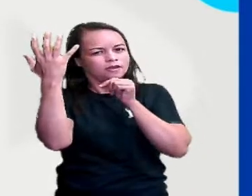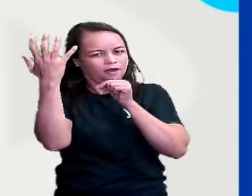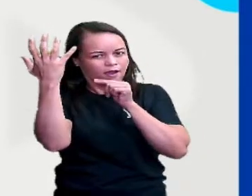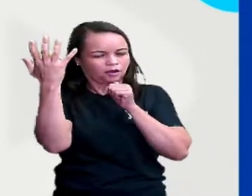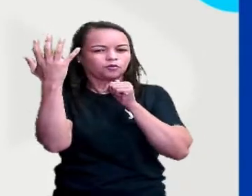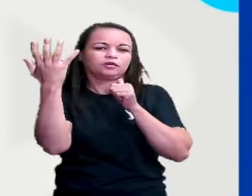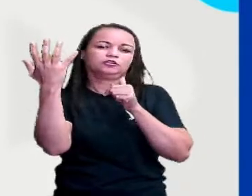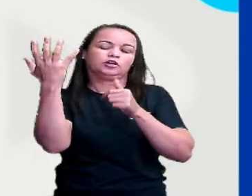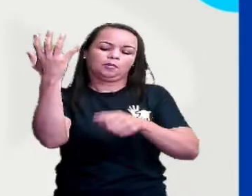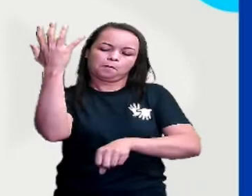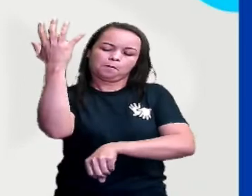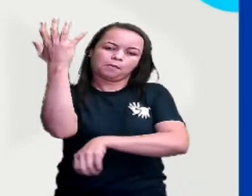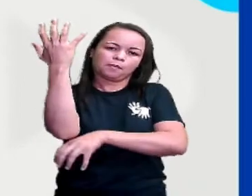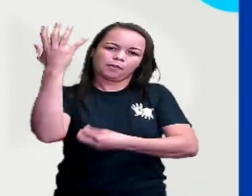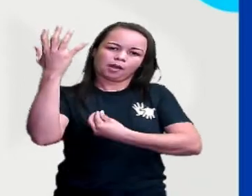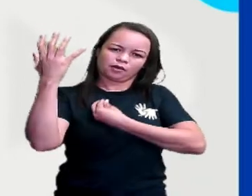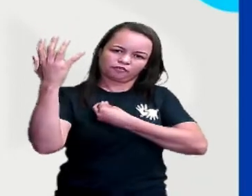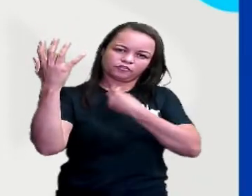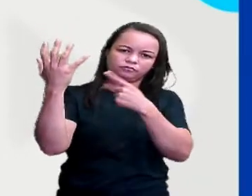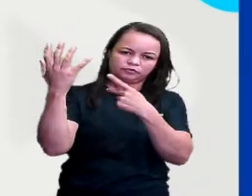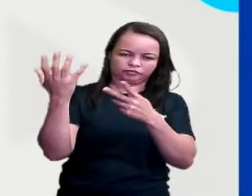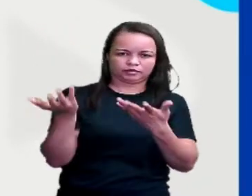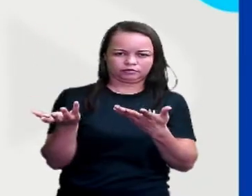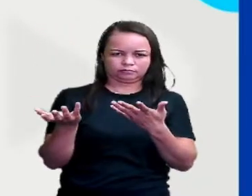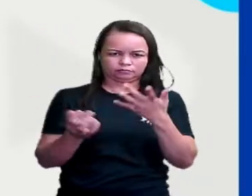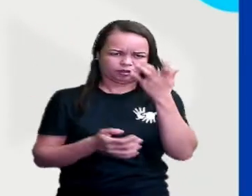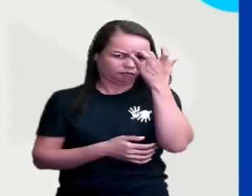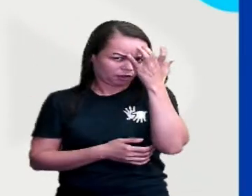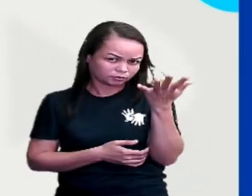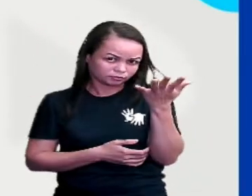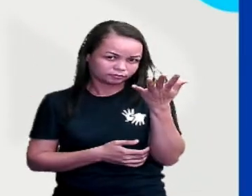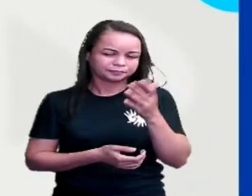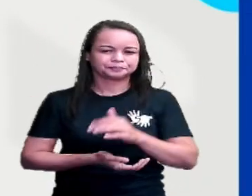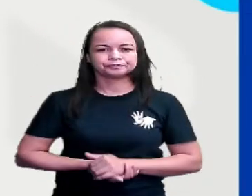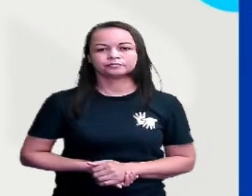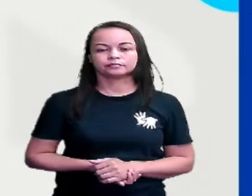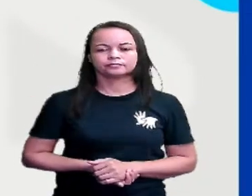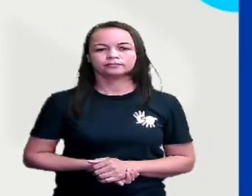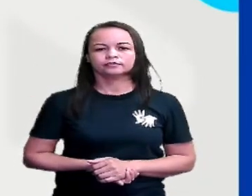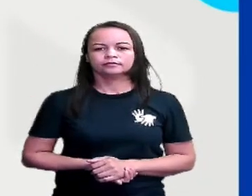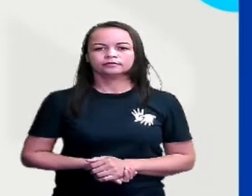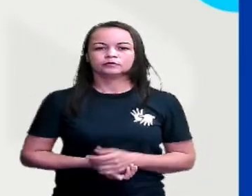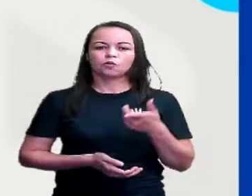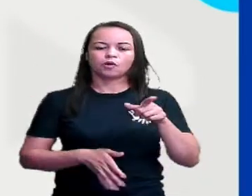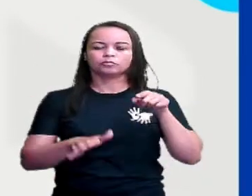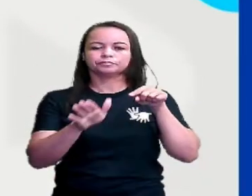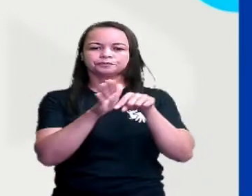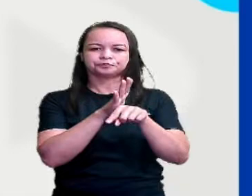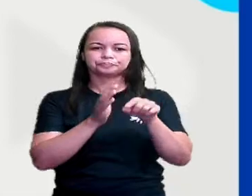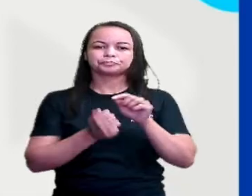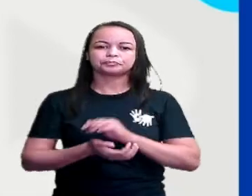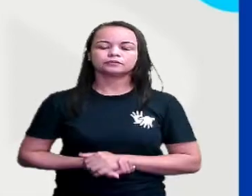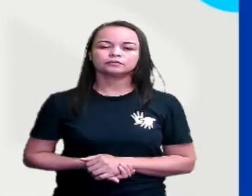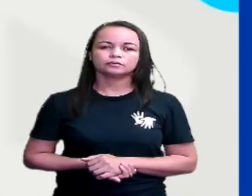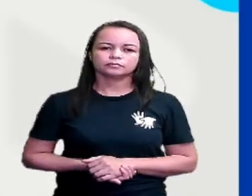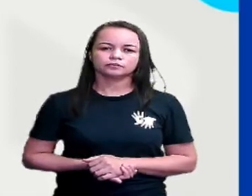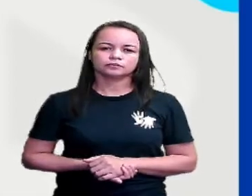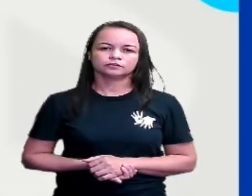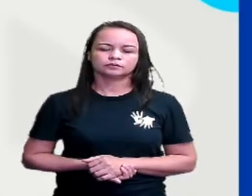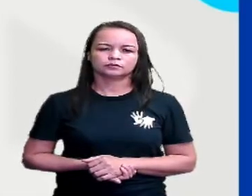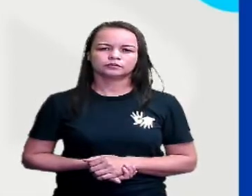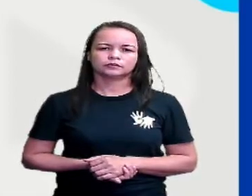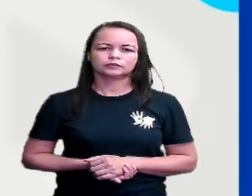e nutrientes do solo. Não foi fácil essa? Olha outra pergunta. O que existe em